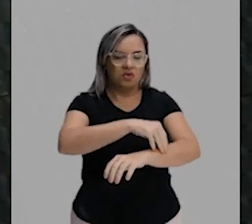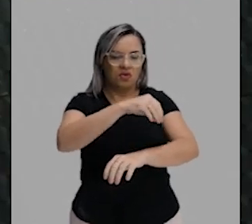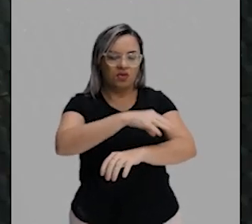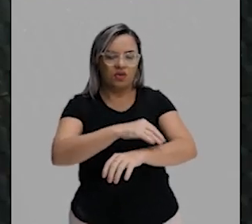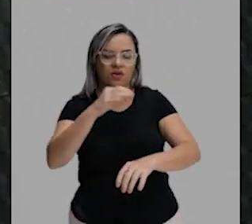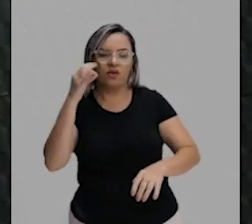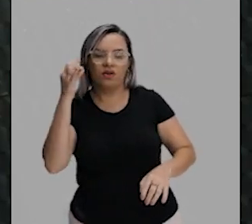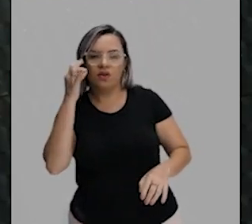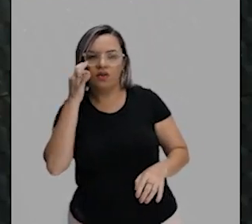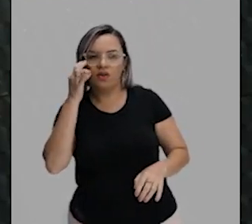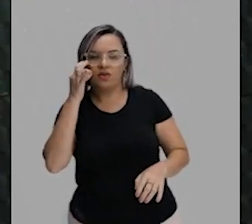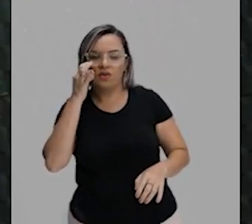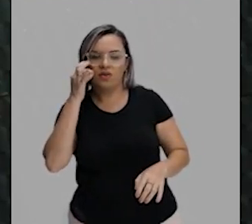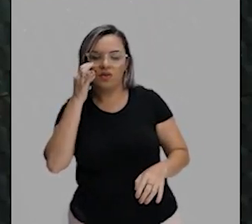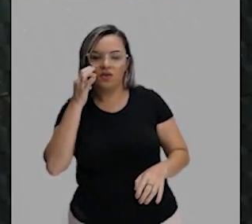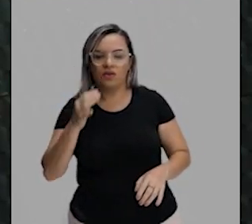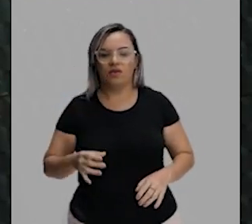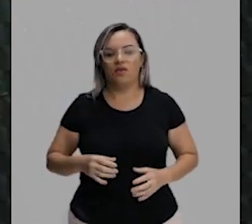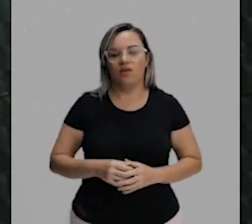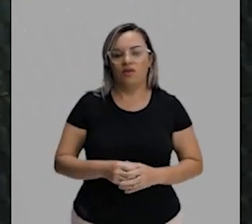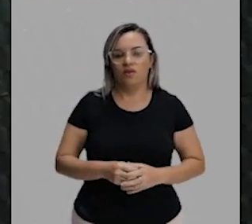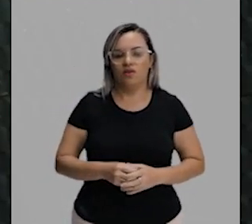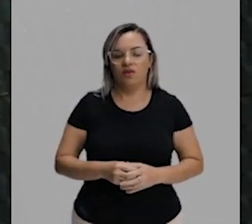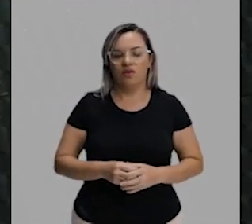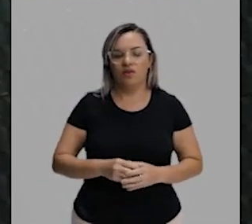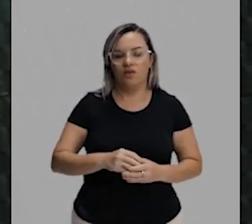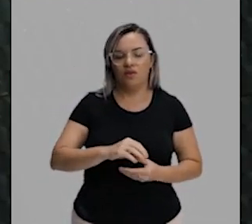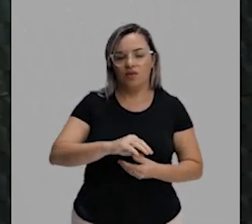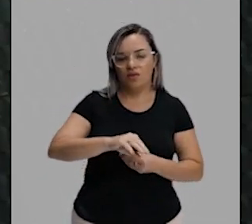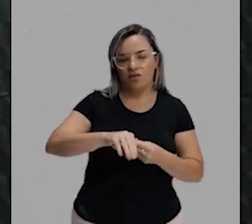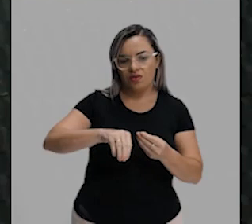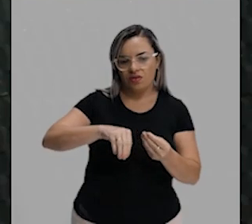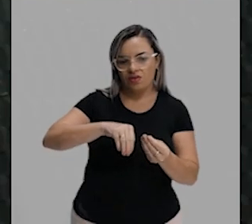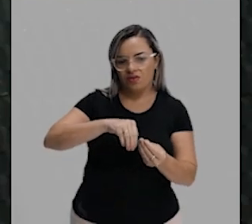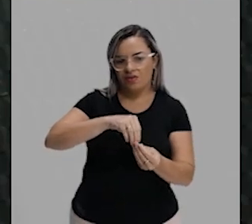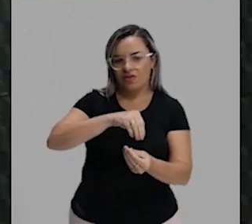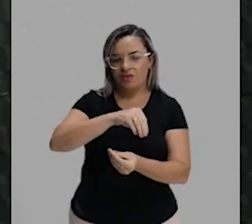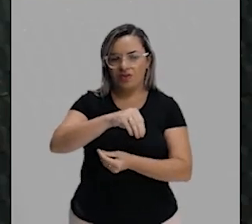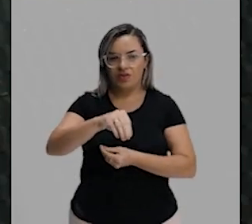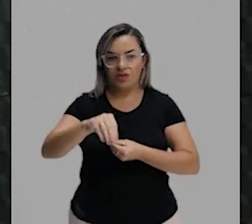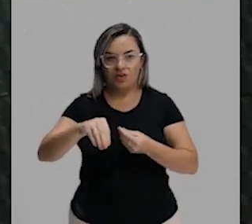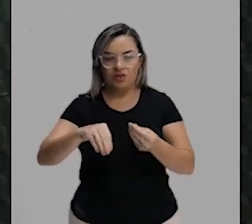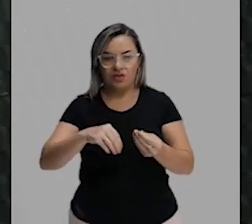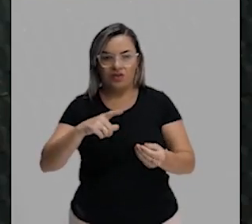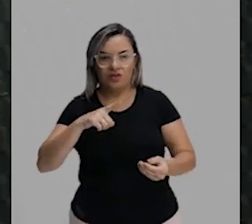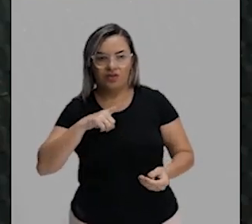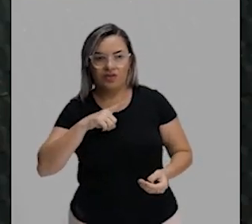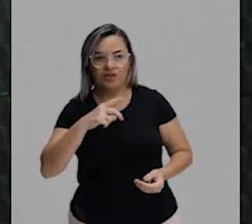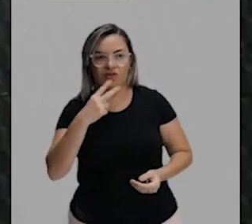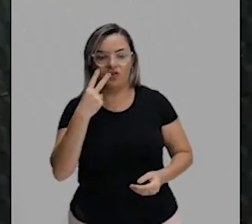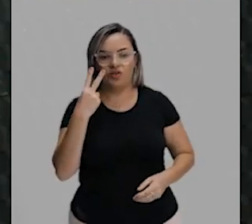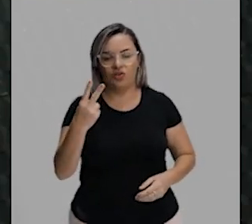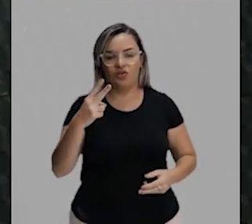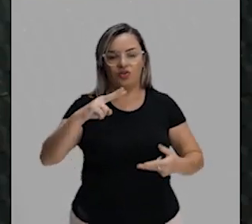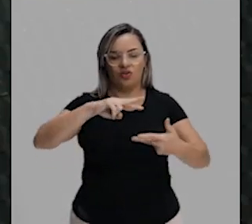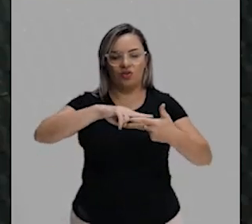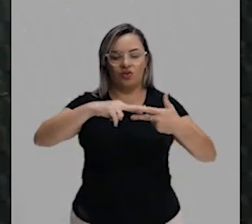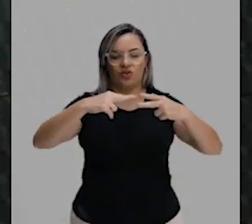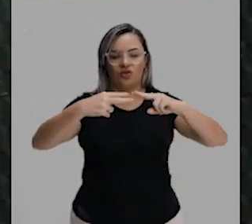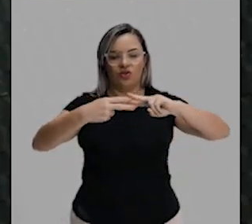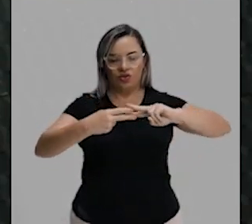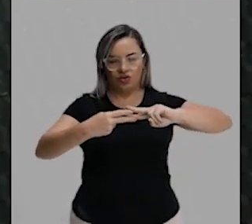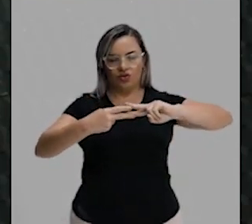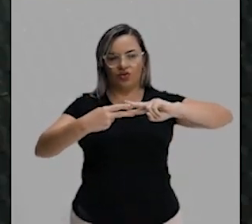camundongos, ela vai ser condicionada pela presença de 2 tipos de alelos. Quais são os